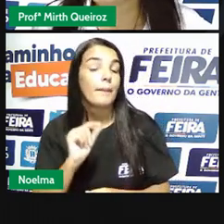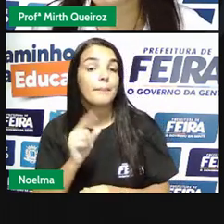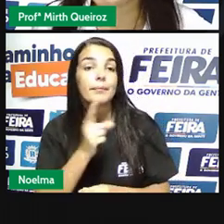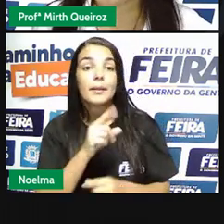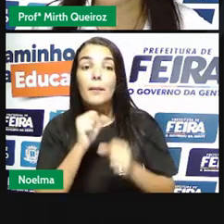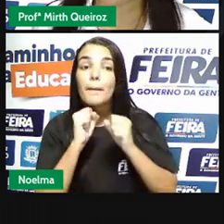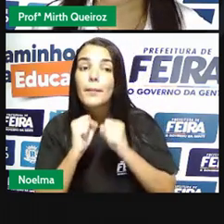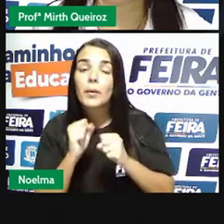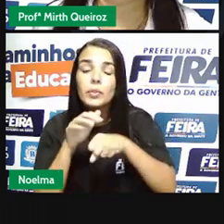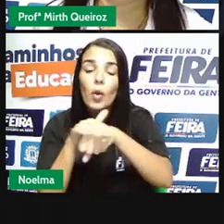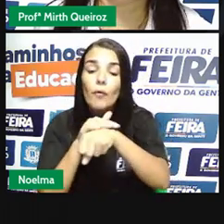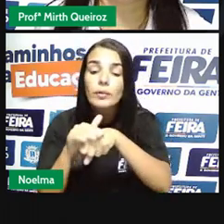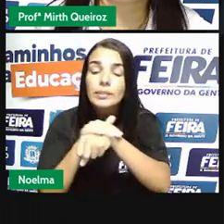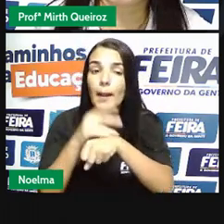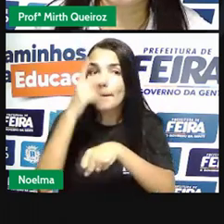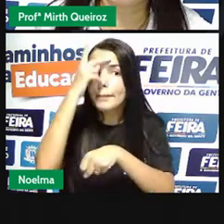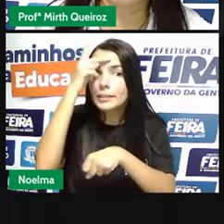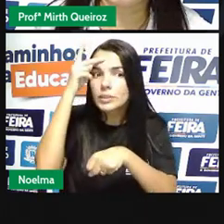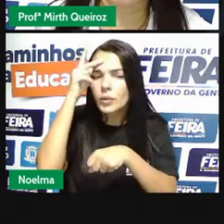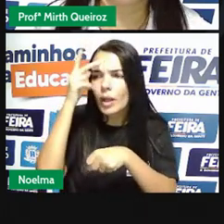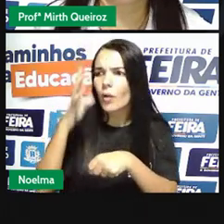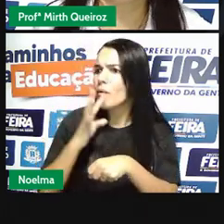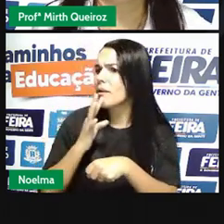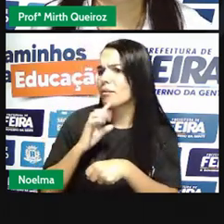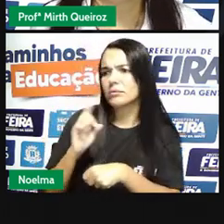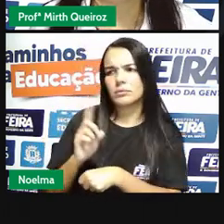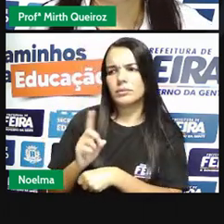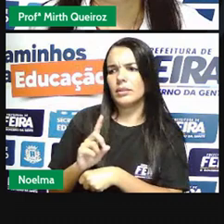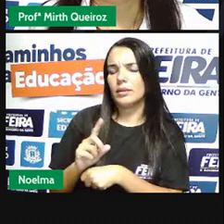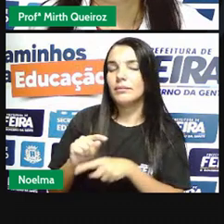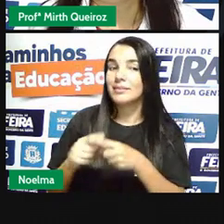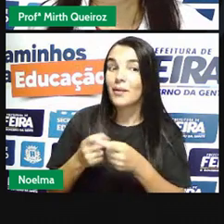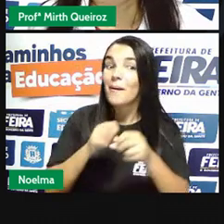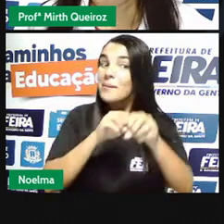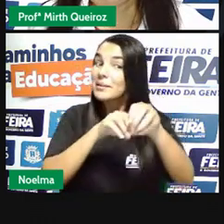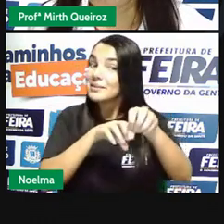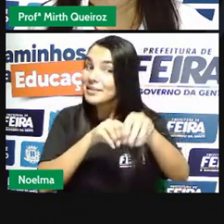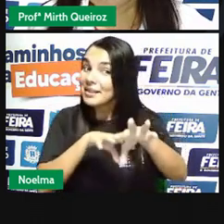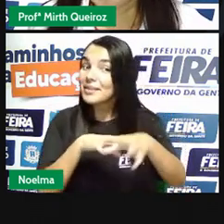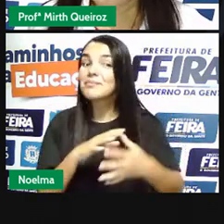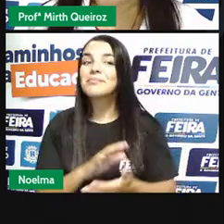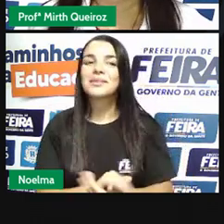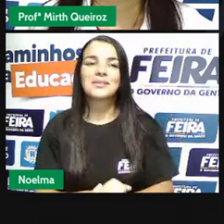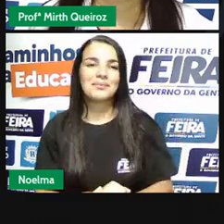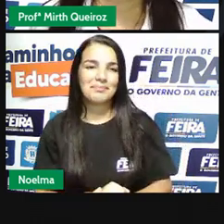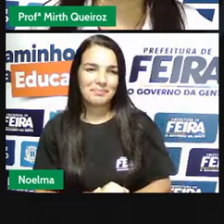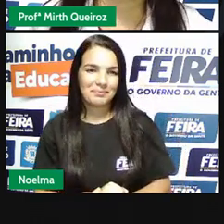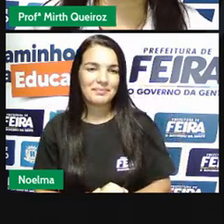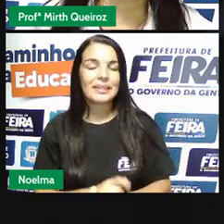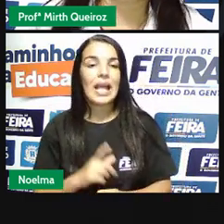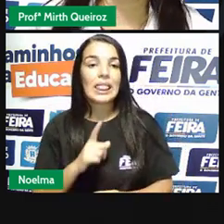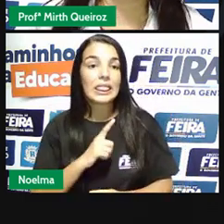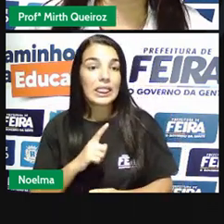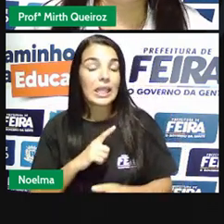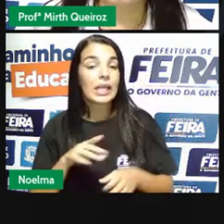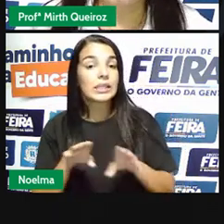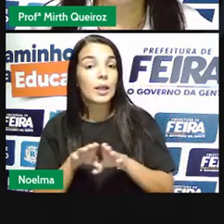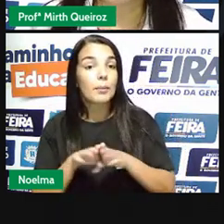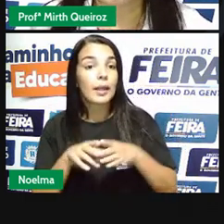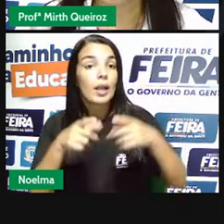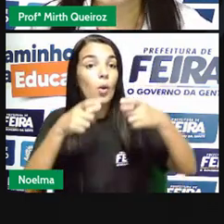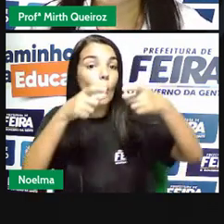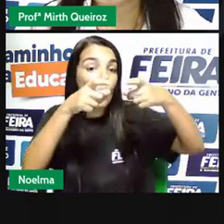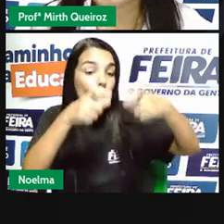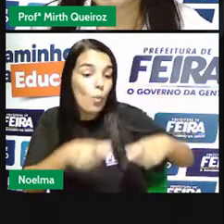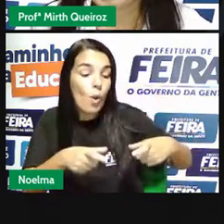de não conversar com estranhos né e no conto de fada também vai indicar o